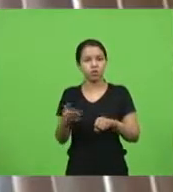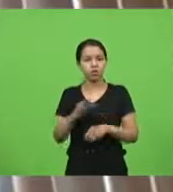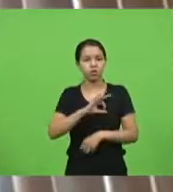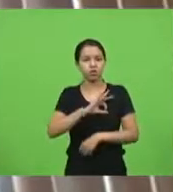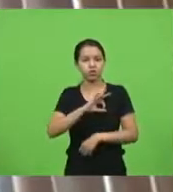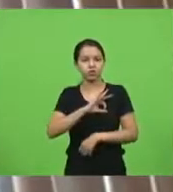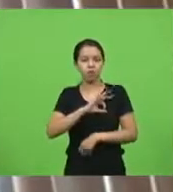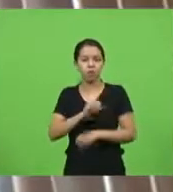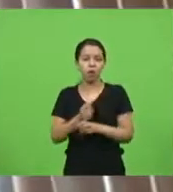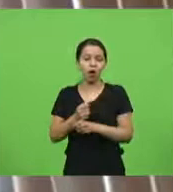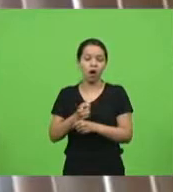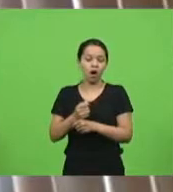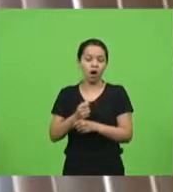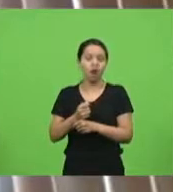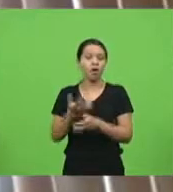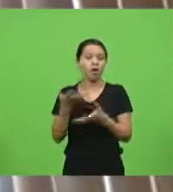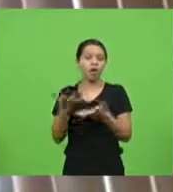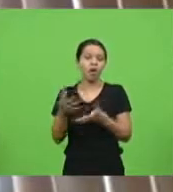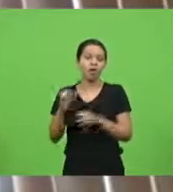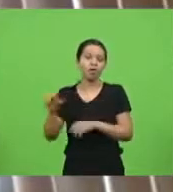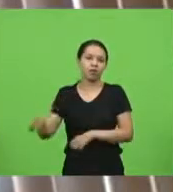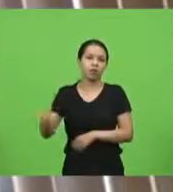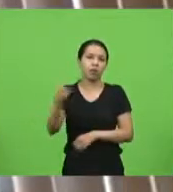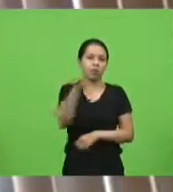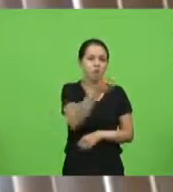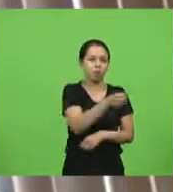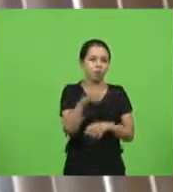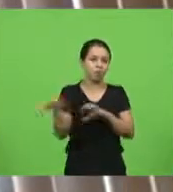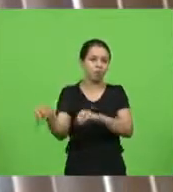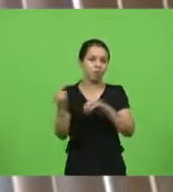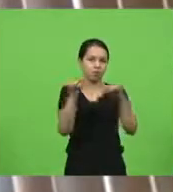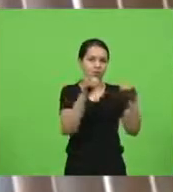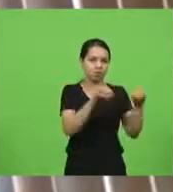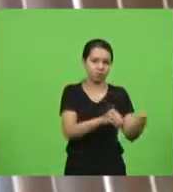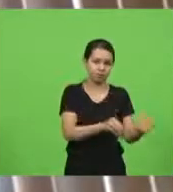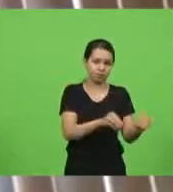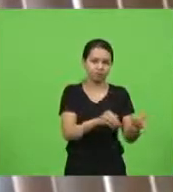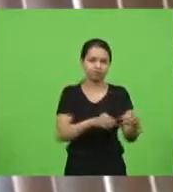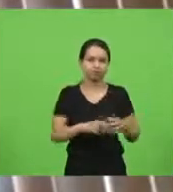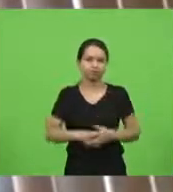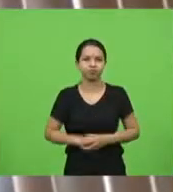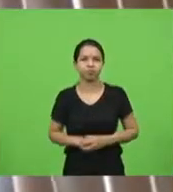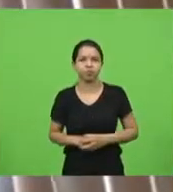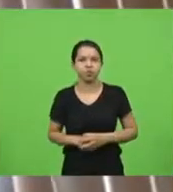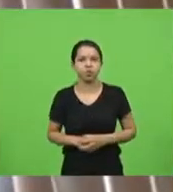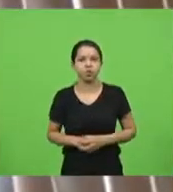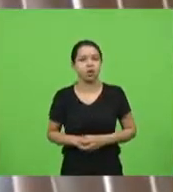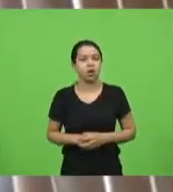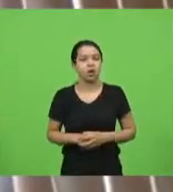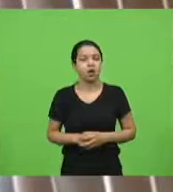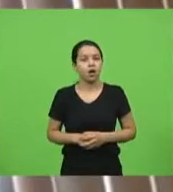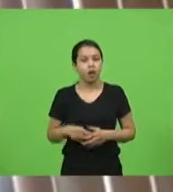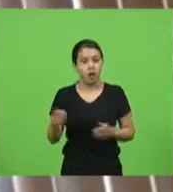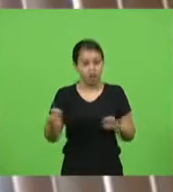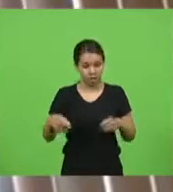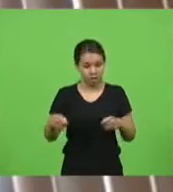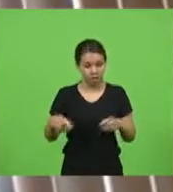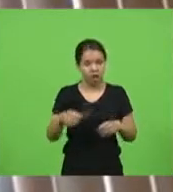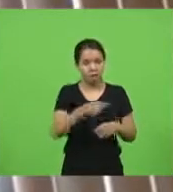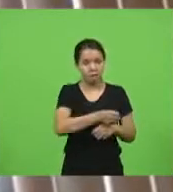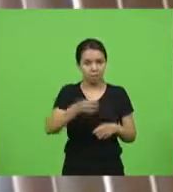oportunidade de serem movimentados. A possibilidade de movimentação pela janela, aqui entre